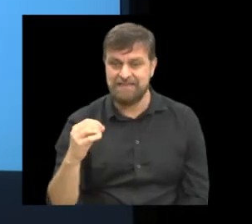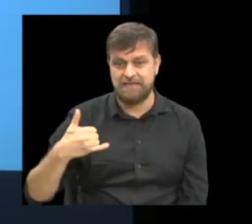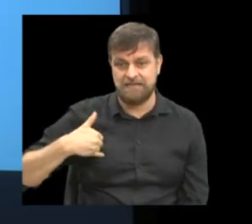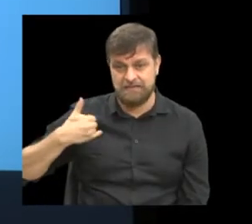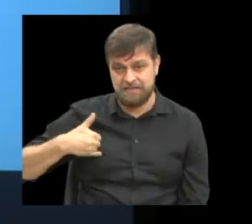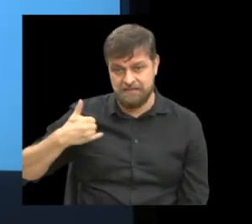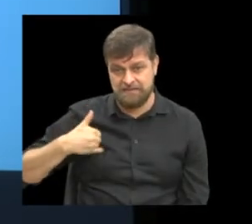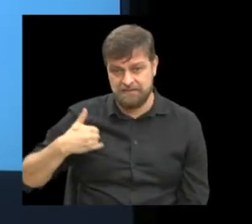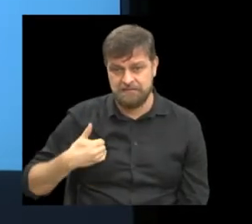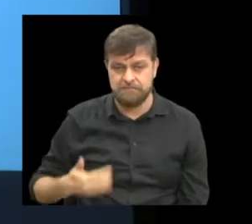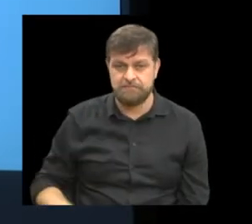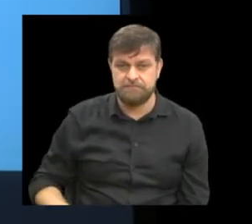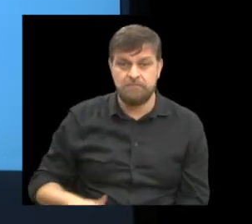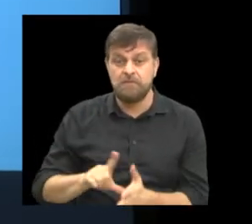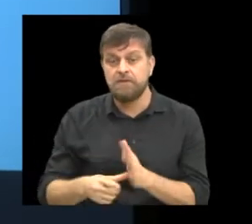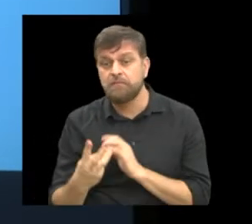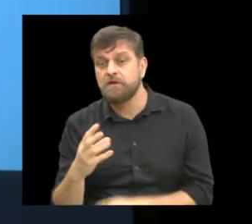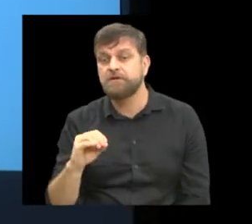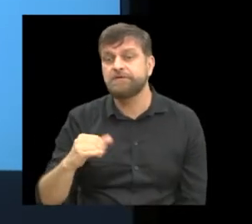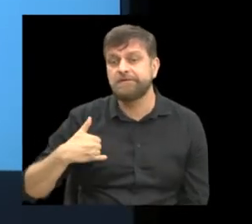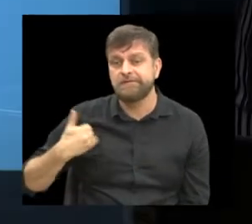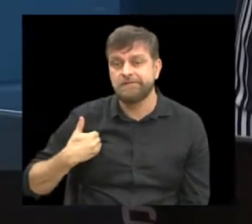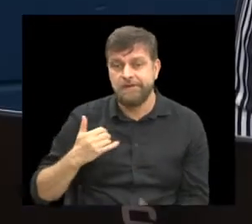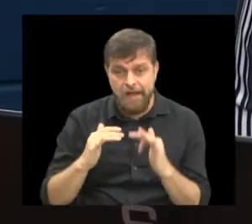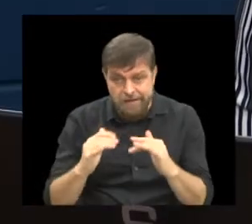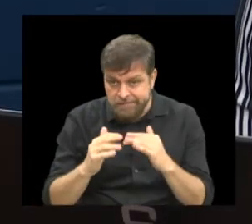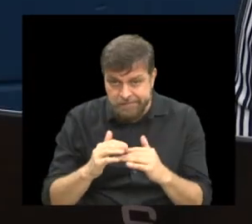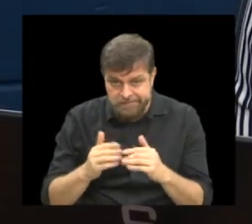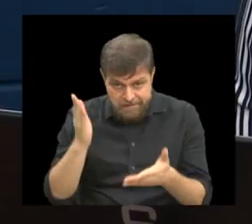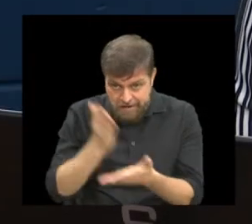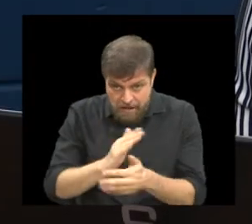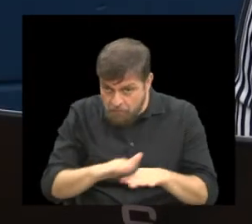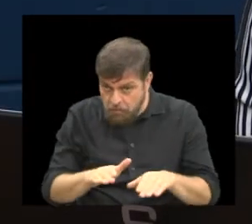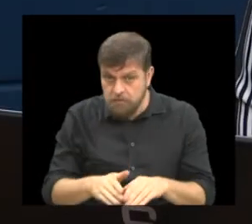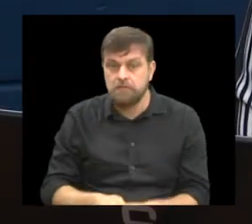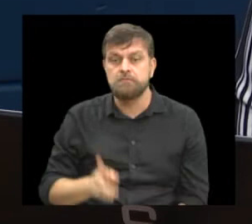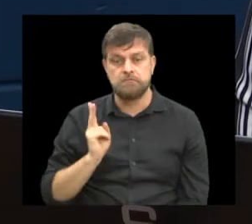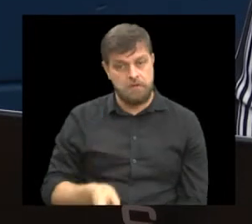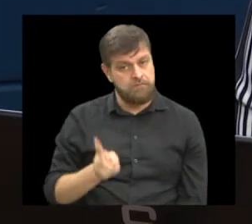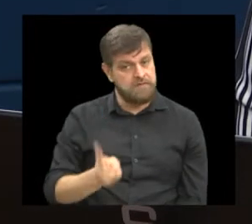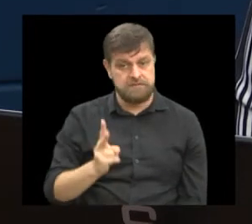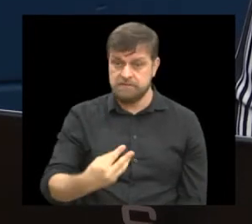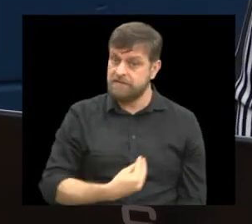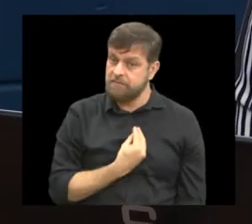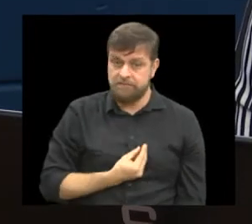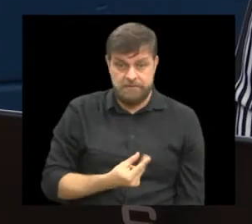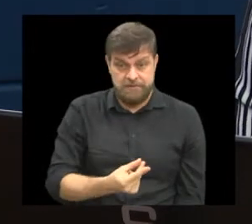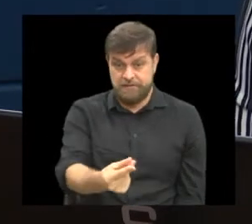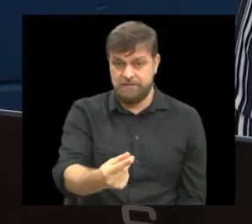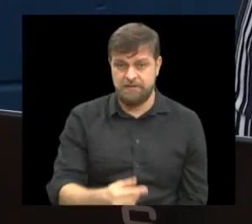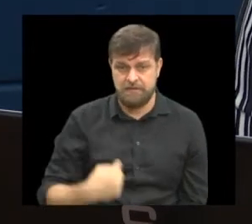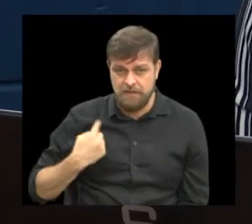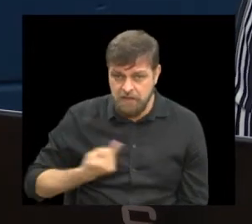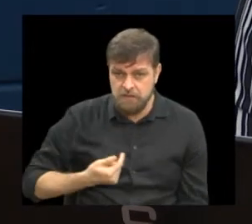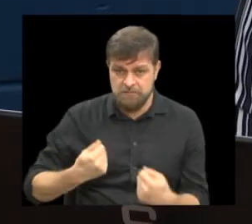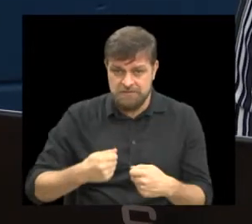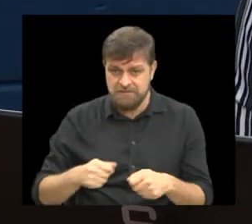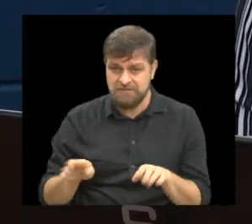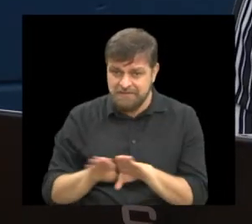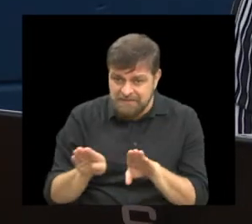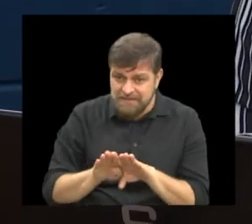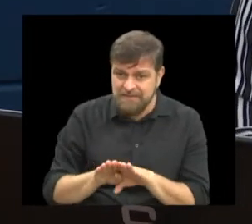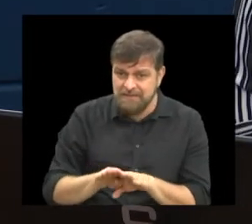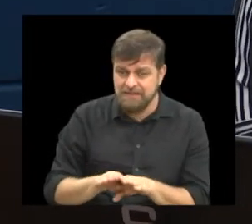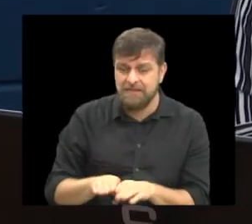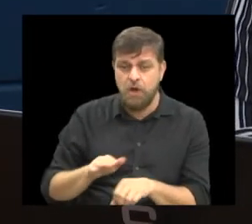E aí, parabéns, a partir de 30 você deixa de ser autista? Não. né? Então, nós tivemos que recorrer também